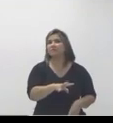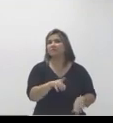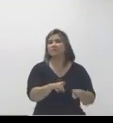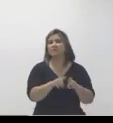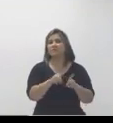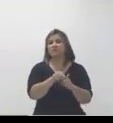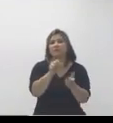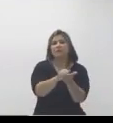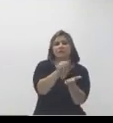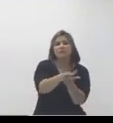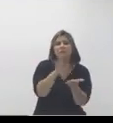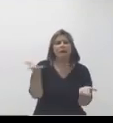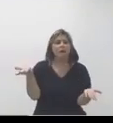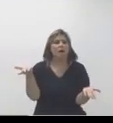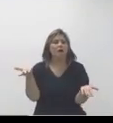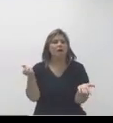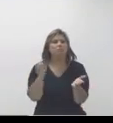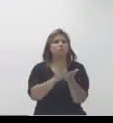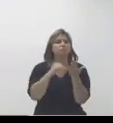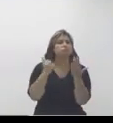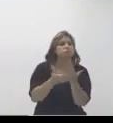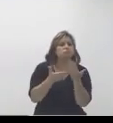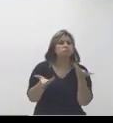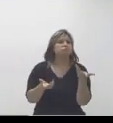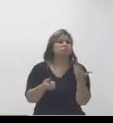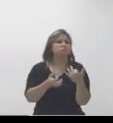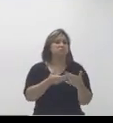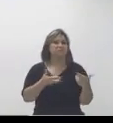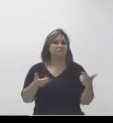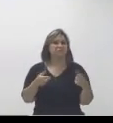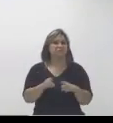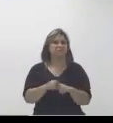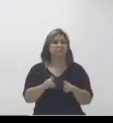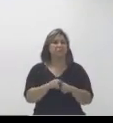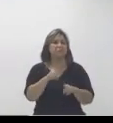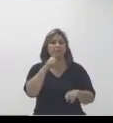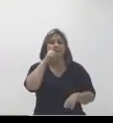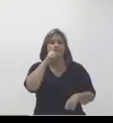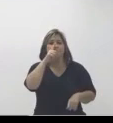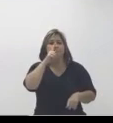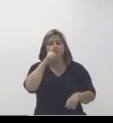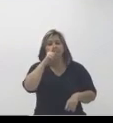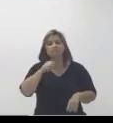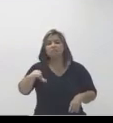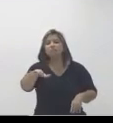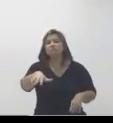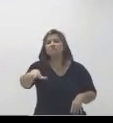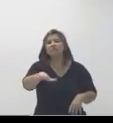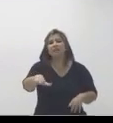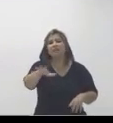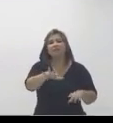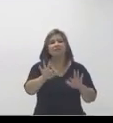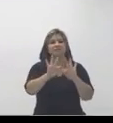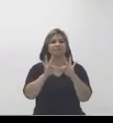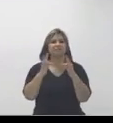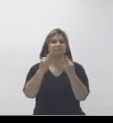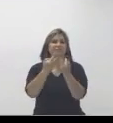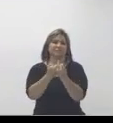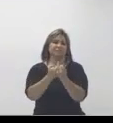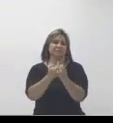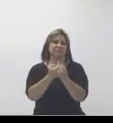ameaça esse script essas situações aparentemente de perigo no ambiente familiar ea própria família